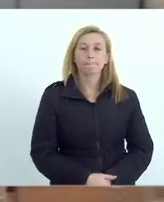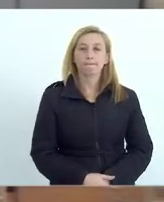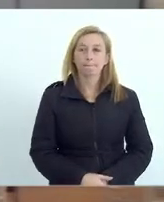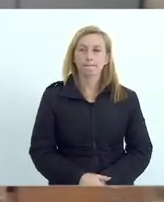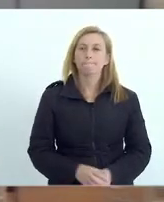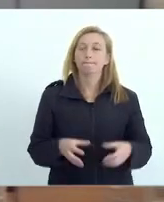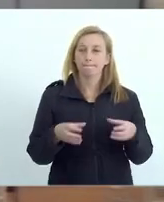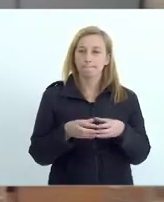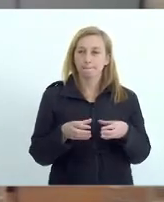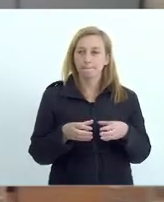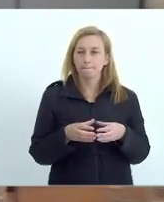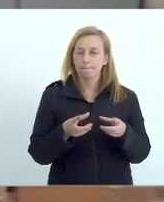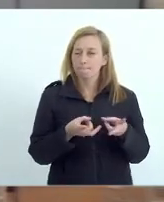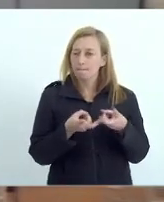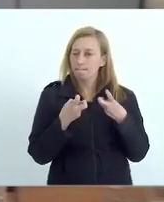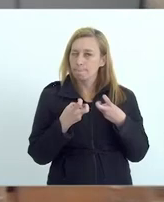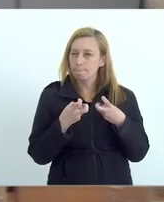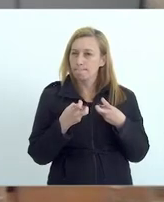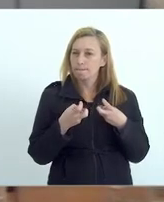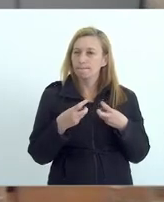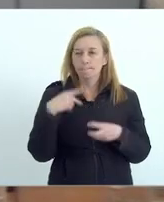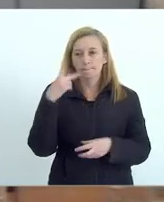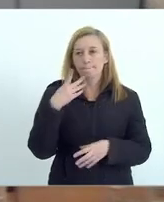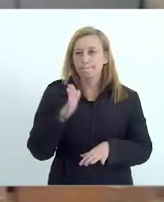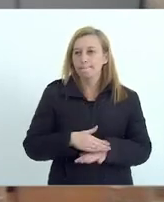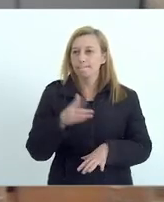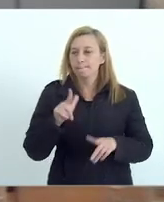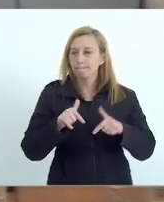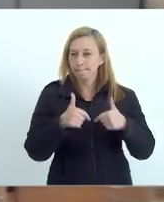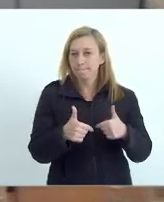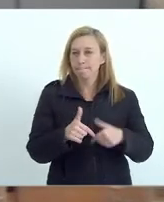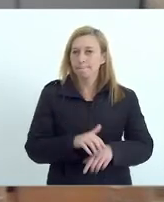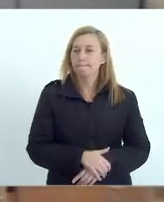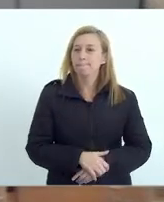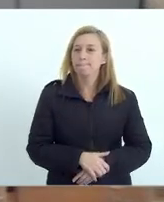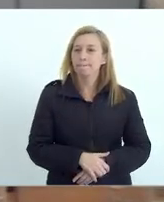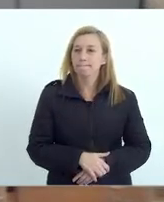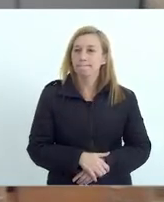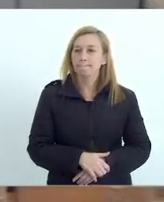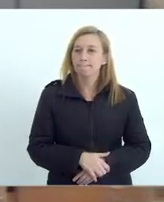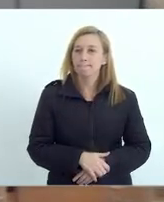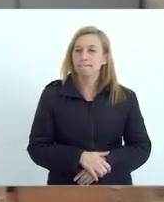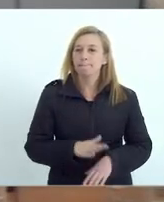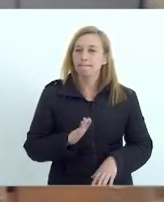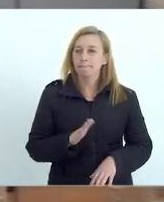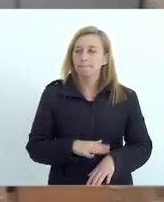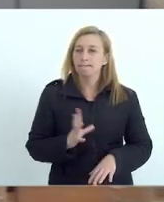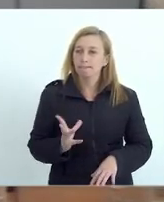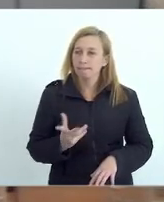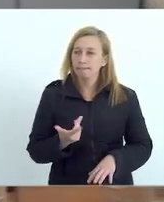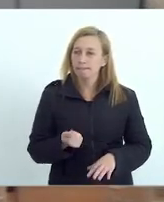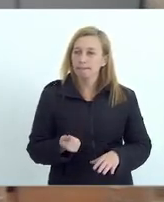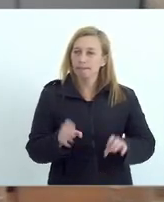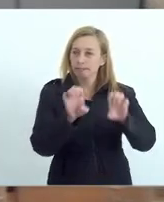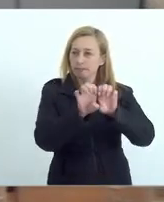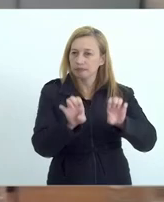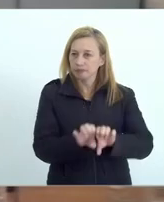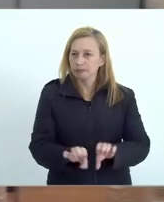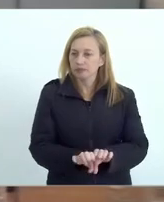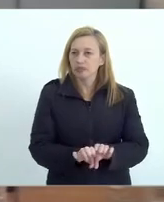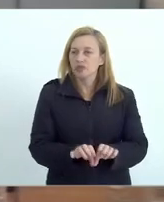é uma das comissões aqui que eu percebo no Parlamento mais atuante e mais benéfica para a estrutura